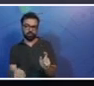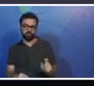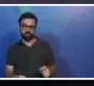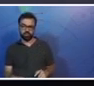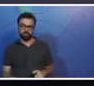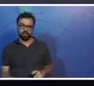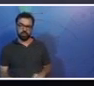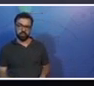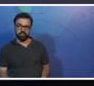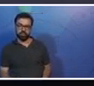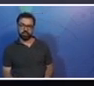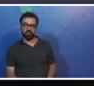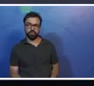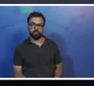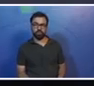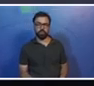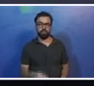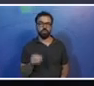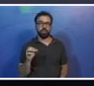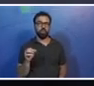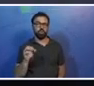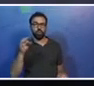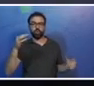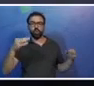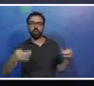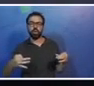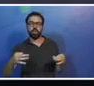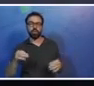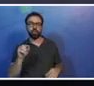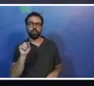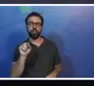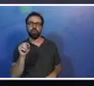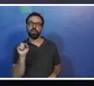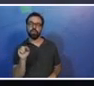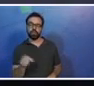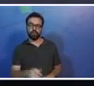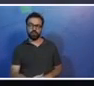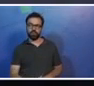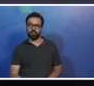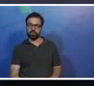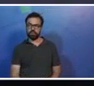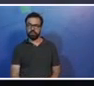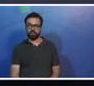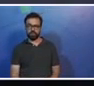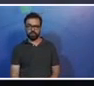caso, o prefixo. Alternativa A. Antissocial.